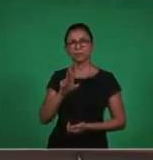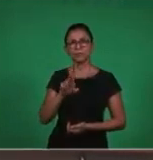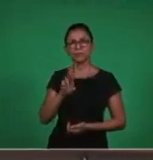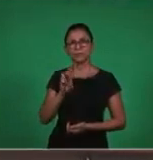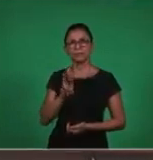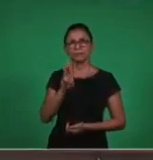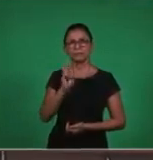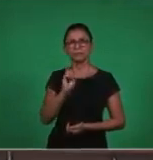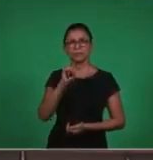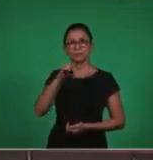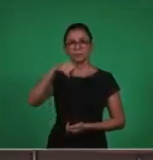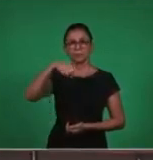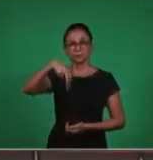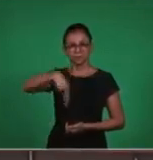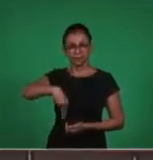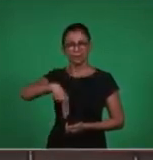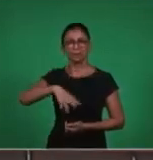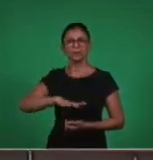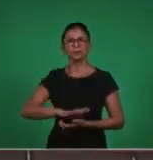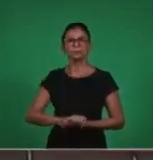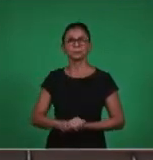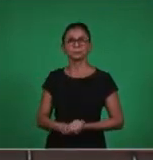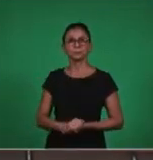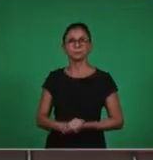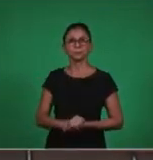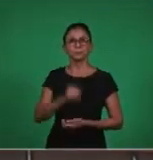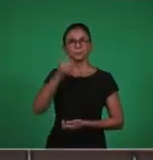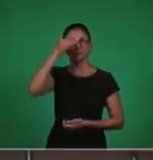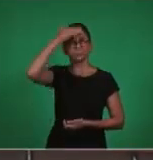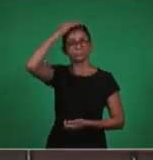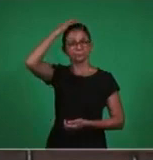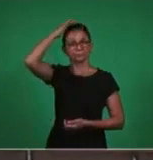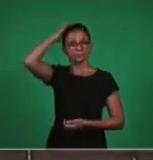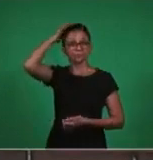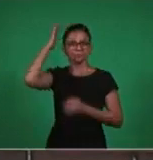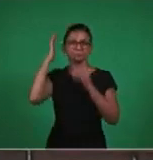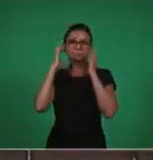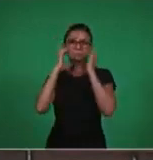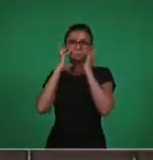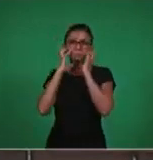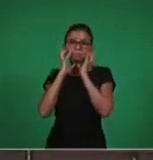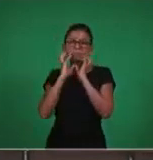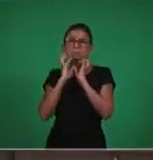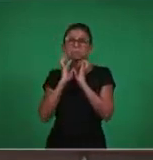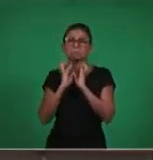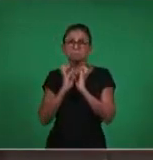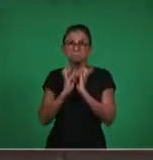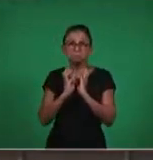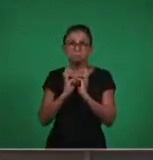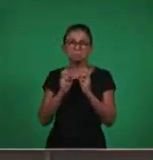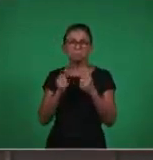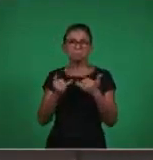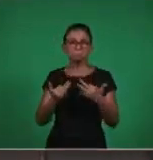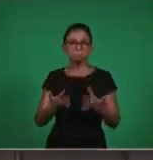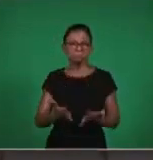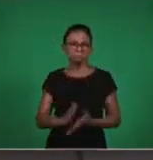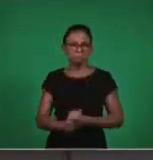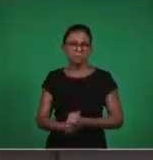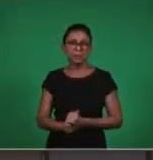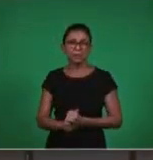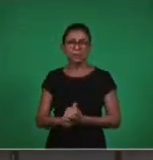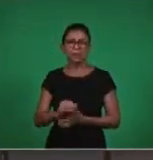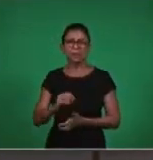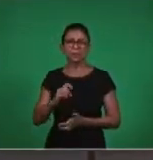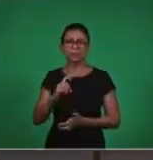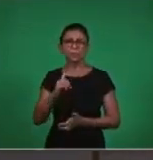feito, aqui, está feito. A outra é dizer quem foi